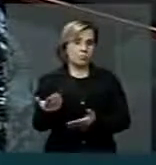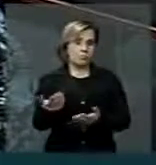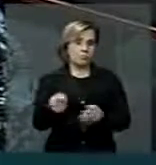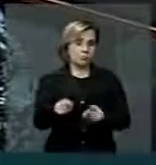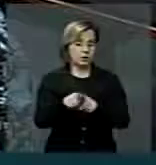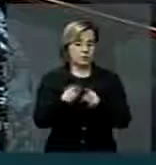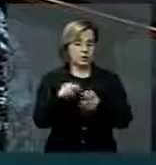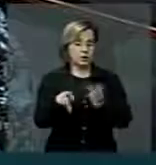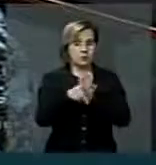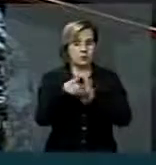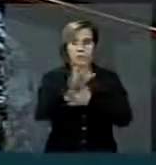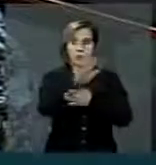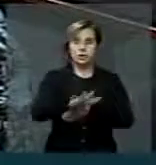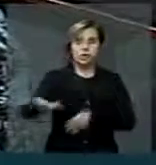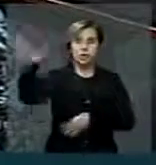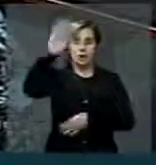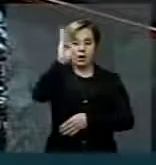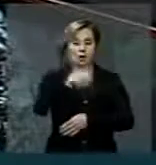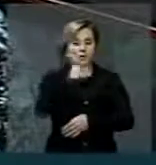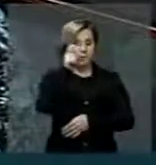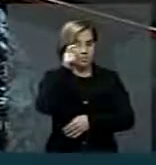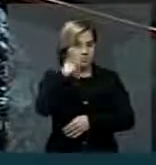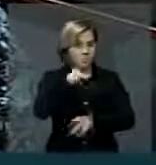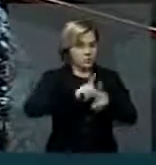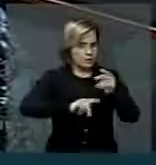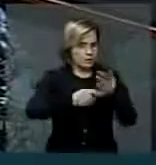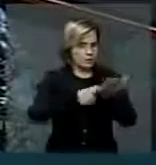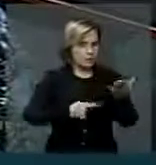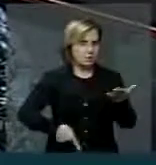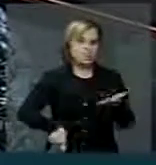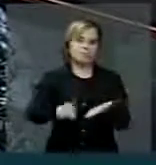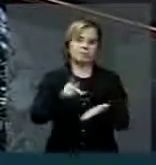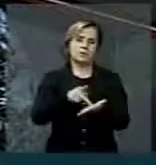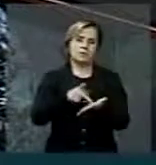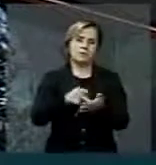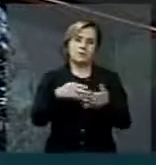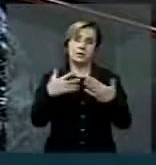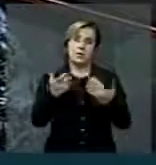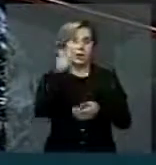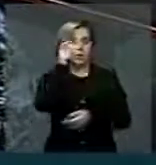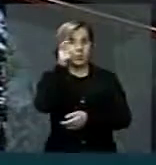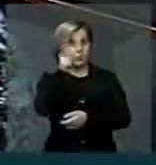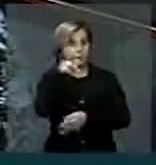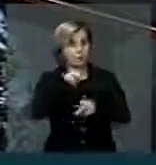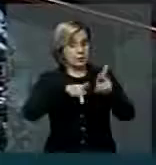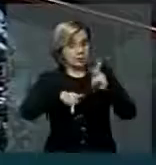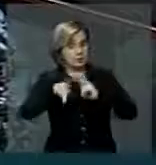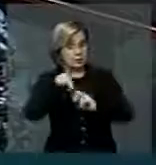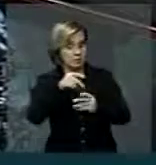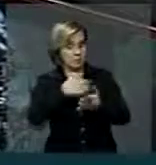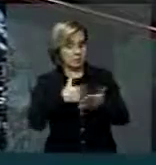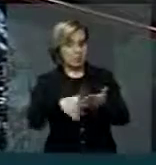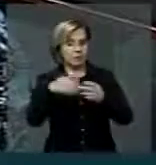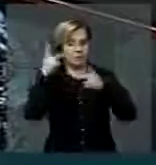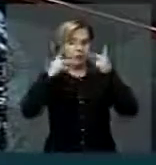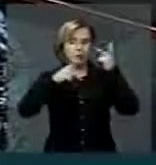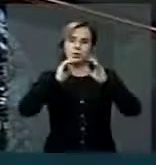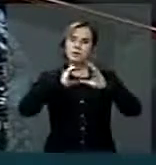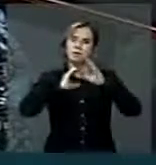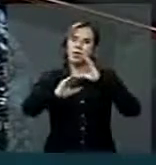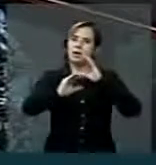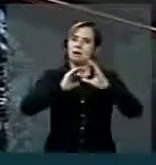país, interesse público de fato, né? E evidentemente que o interesse público supõe uma política de